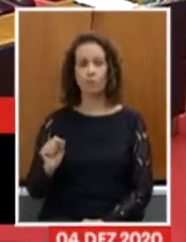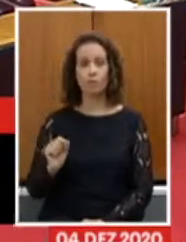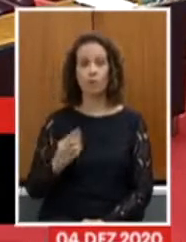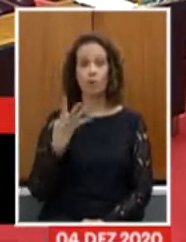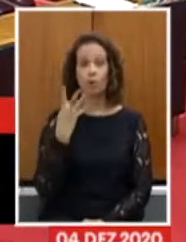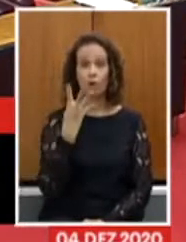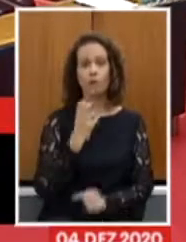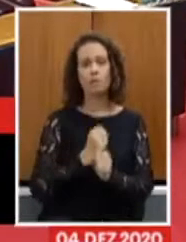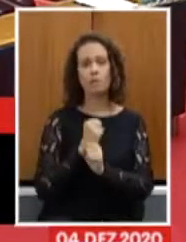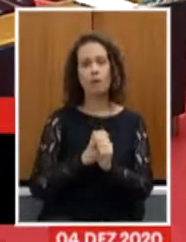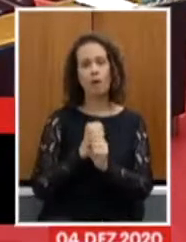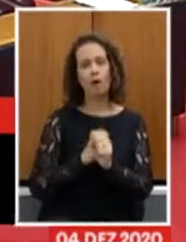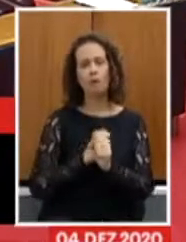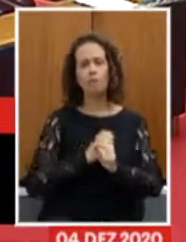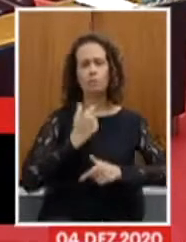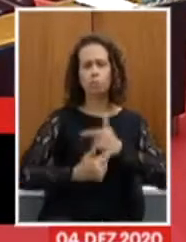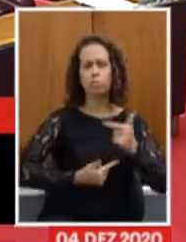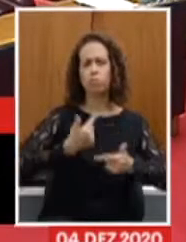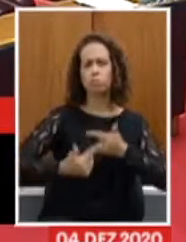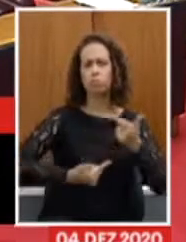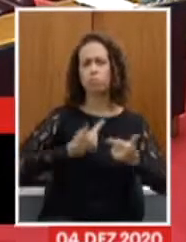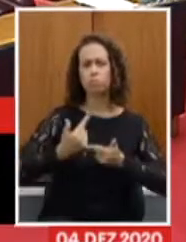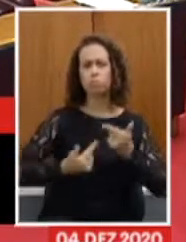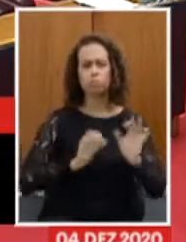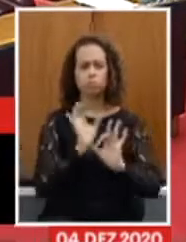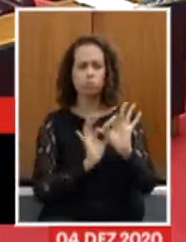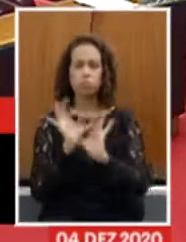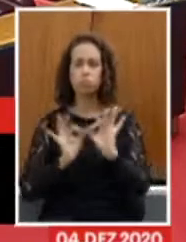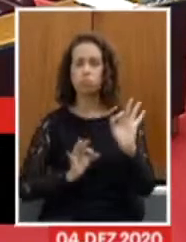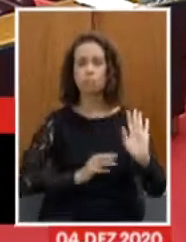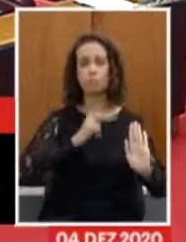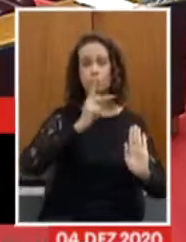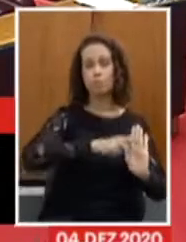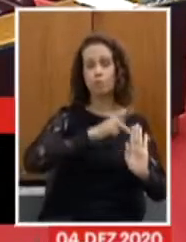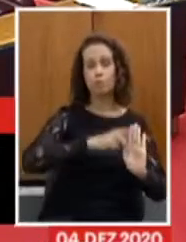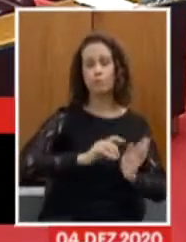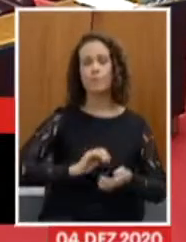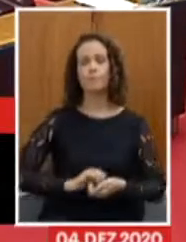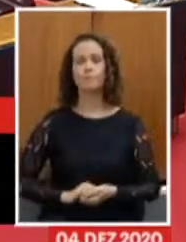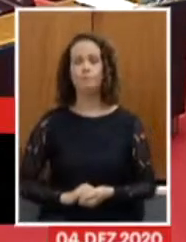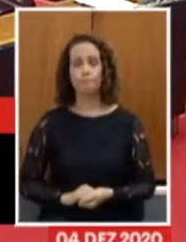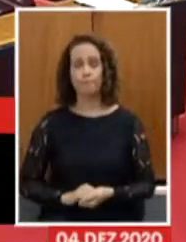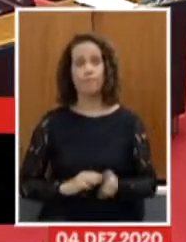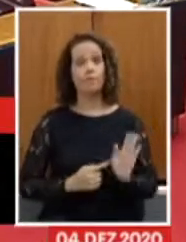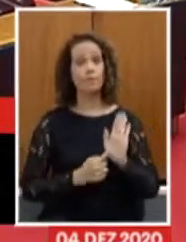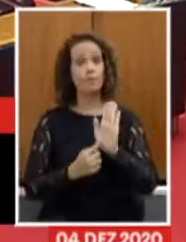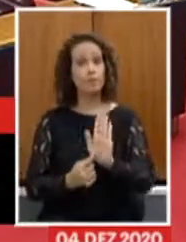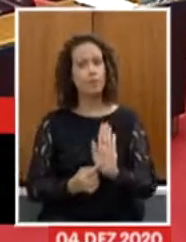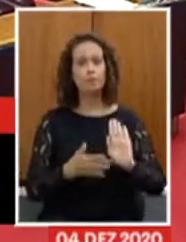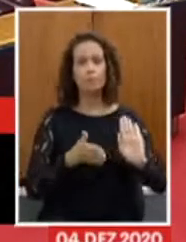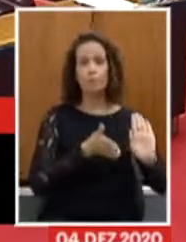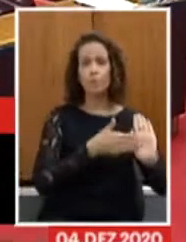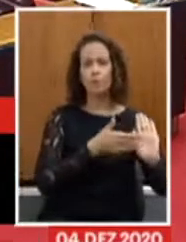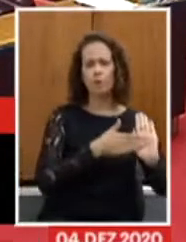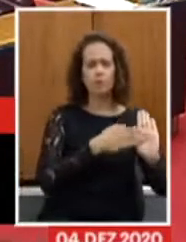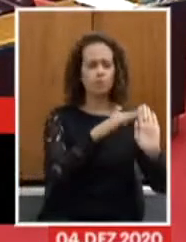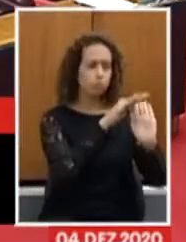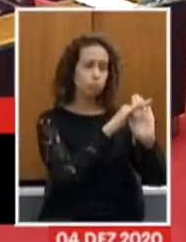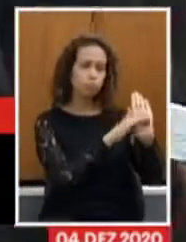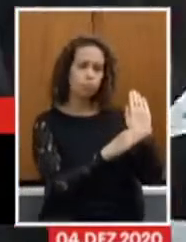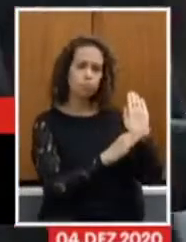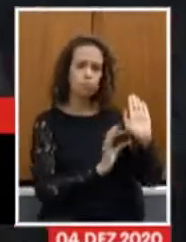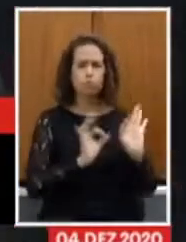4 anos trabalhando este projeto. Nós, na realidade, apresentamos uma proposta, um esqueleto.